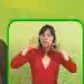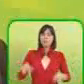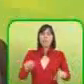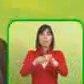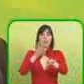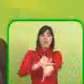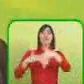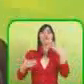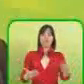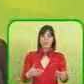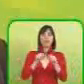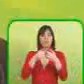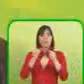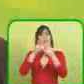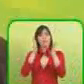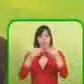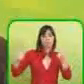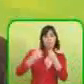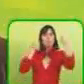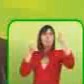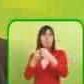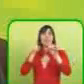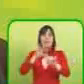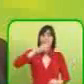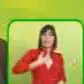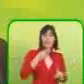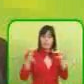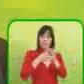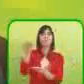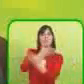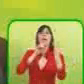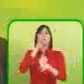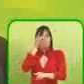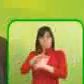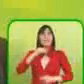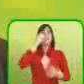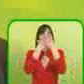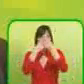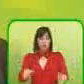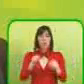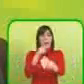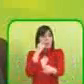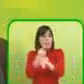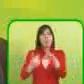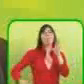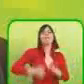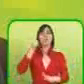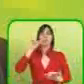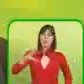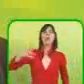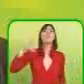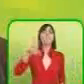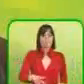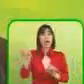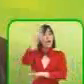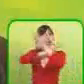políticas de esquerda, no espaço amplo de convergência que é a CDU, será possível vencer esta crise e fazer dela uma vitória para Portugal